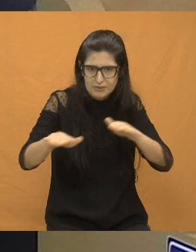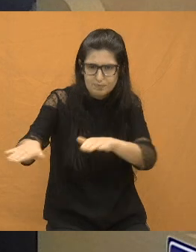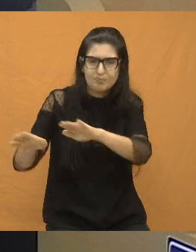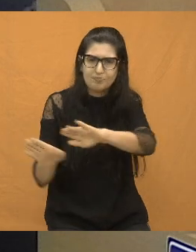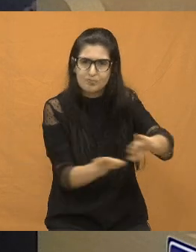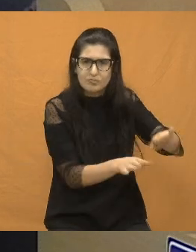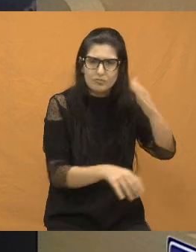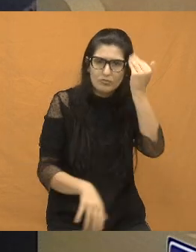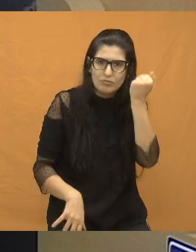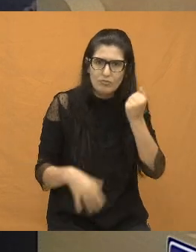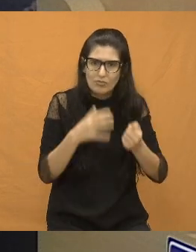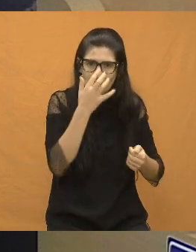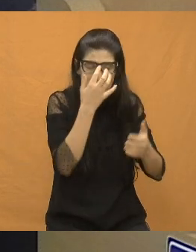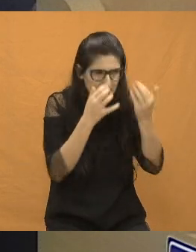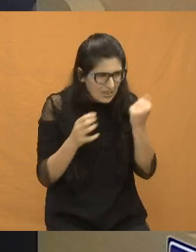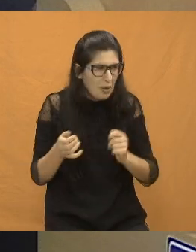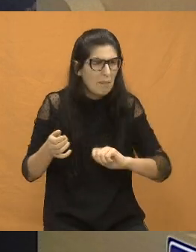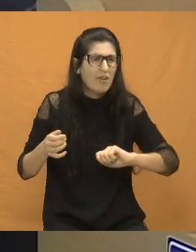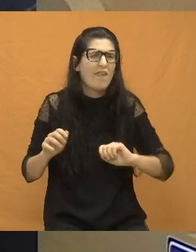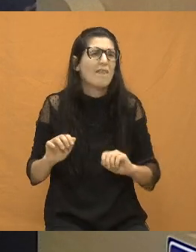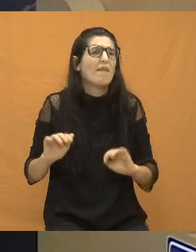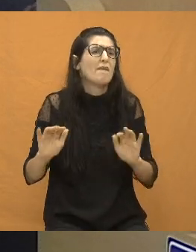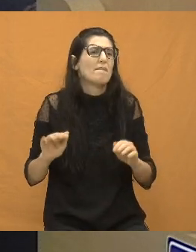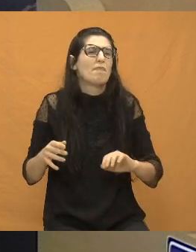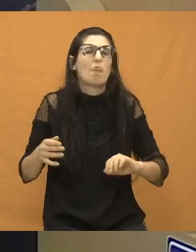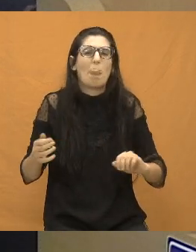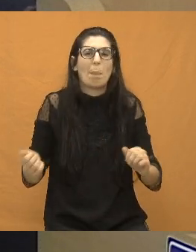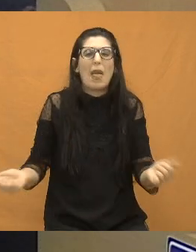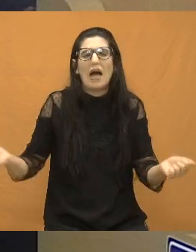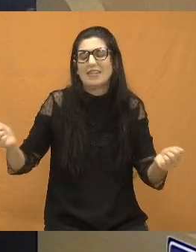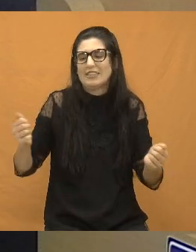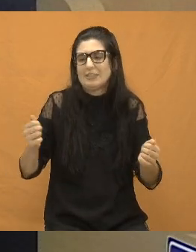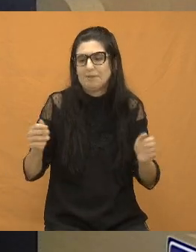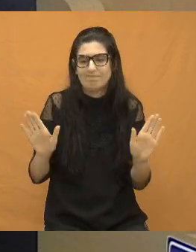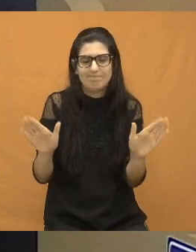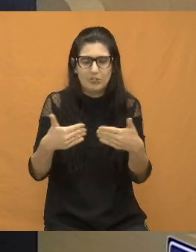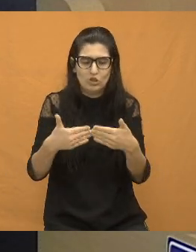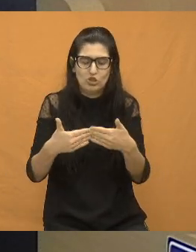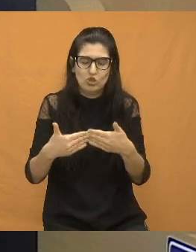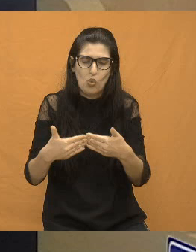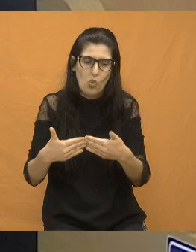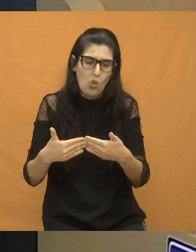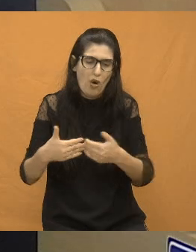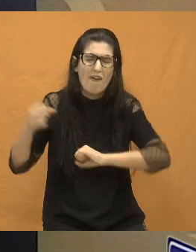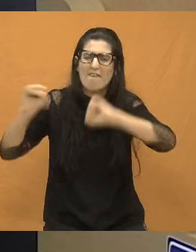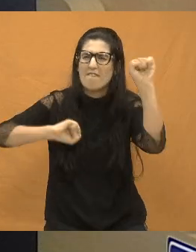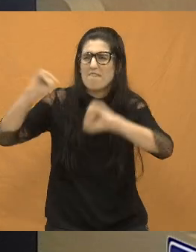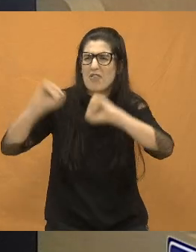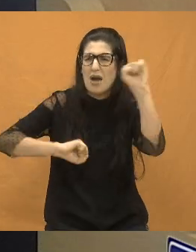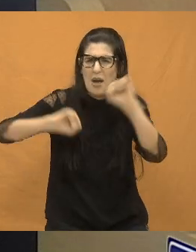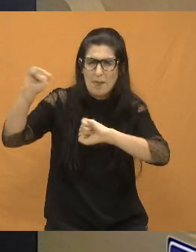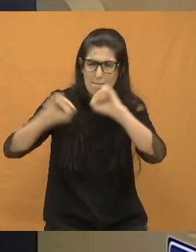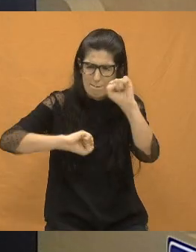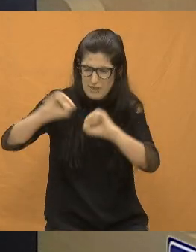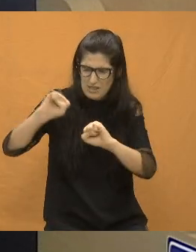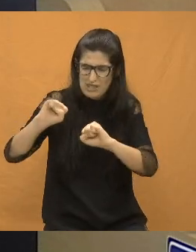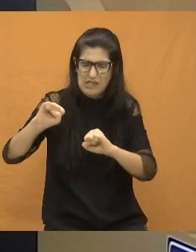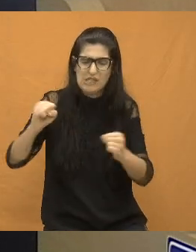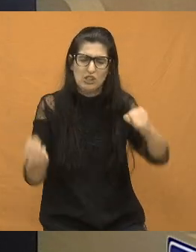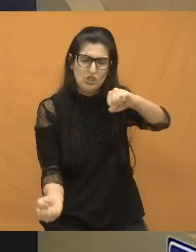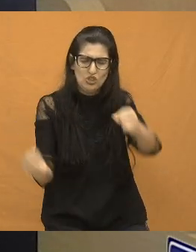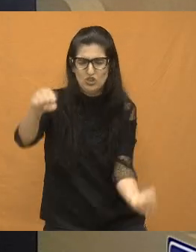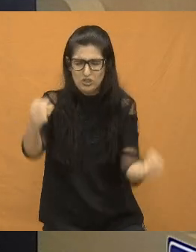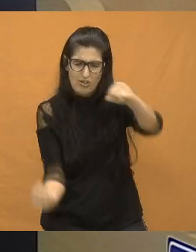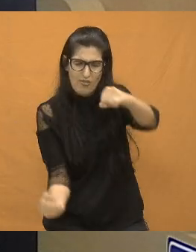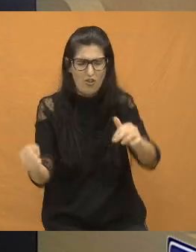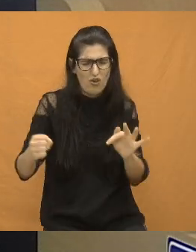com o fechamento da unidade da Ford lá. Isso é uma coisa muito ruim, porque demonstra a capacidade produtiva do país menor e com